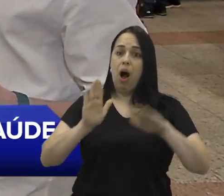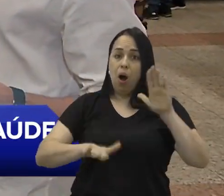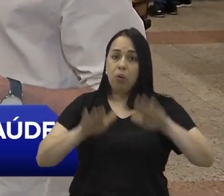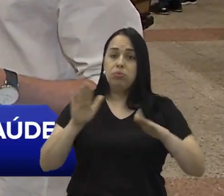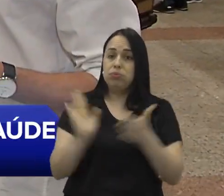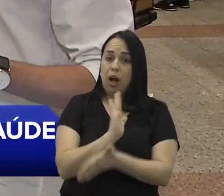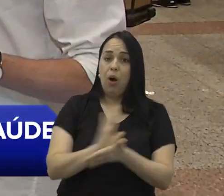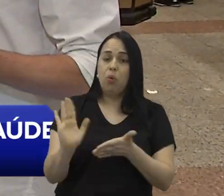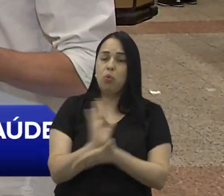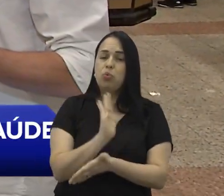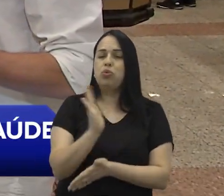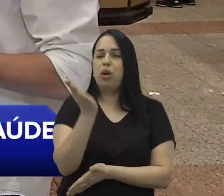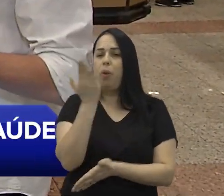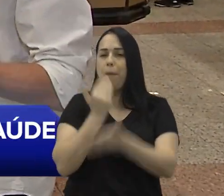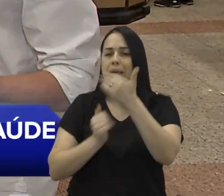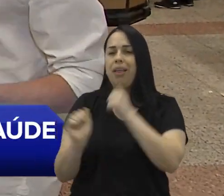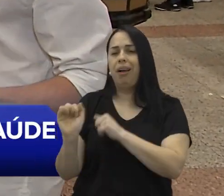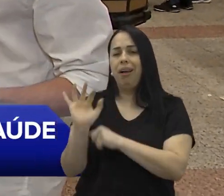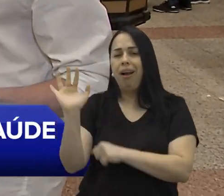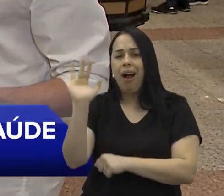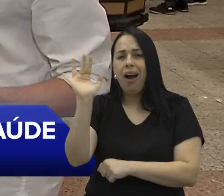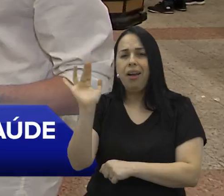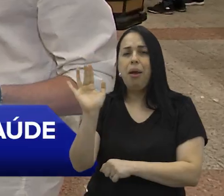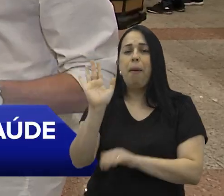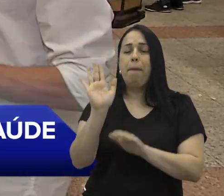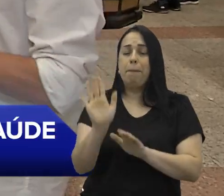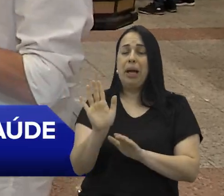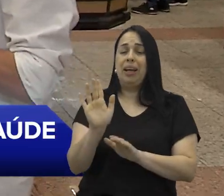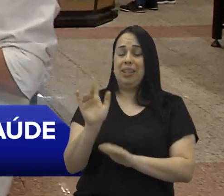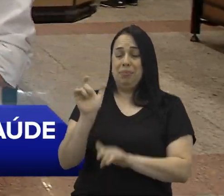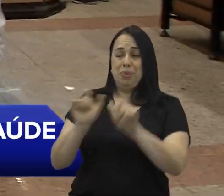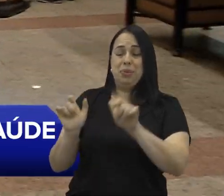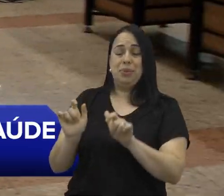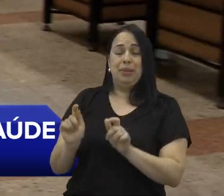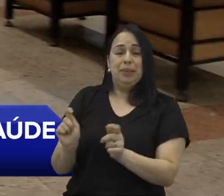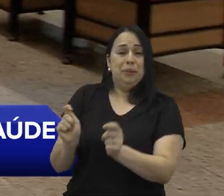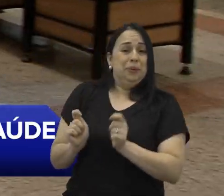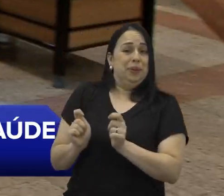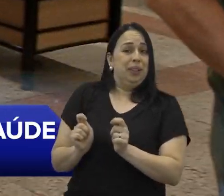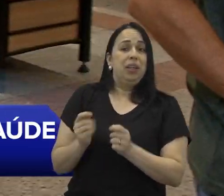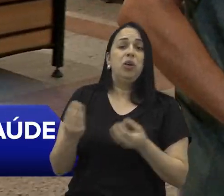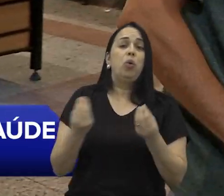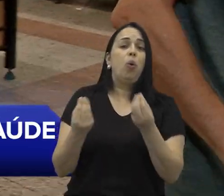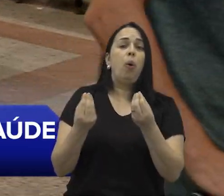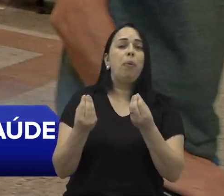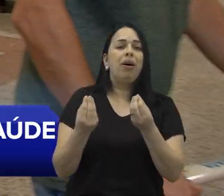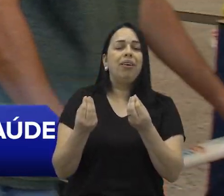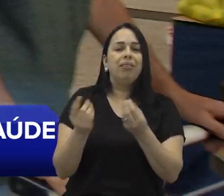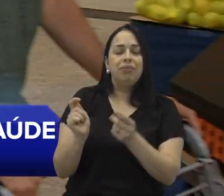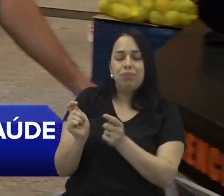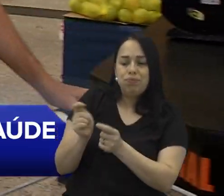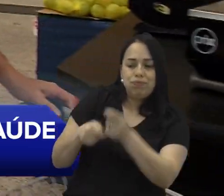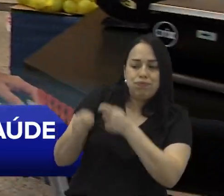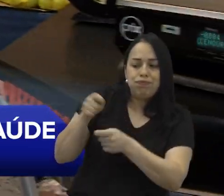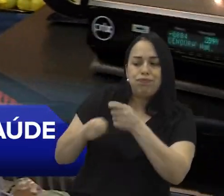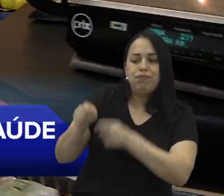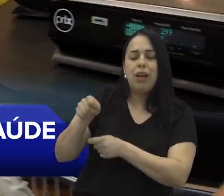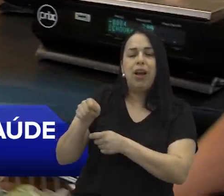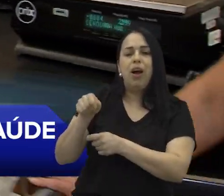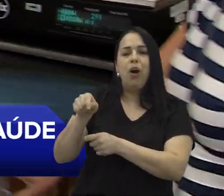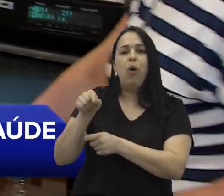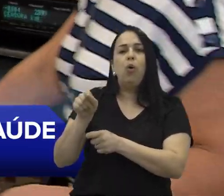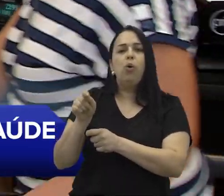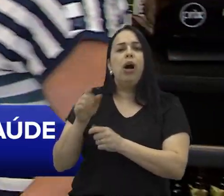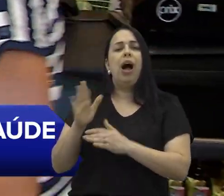alimentos muitas vezes acabam ficando caros aí para as famílias, o bolso sente. Então, de que maneira essa economia,